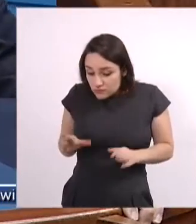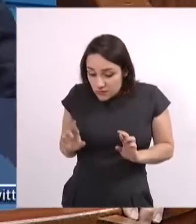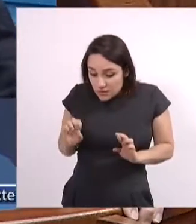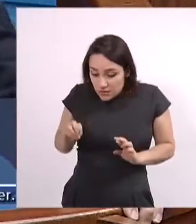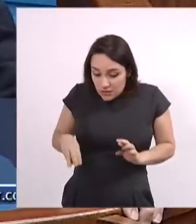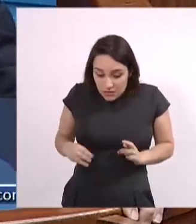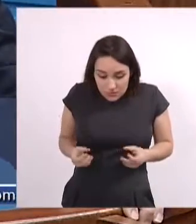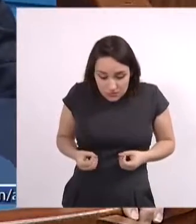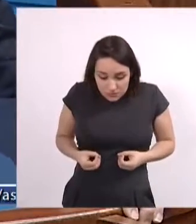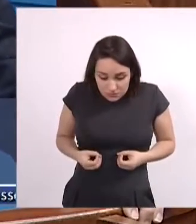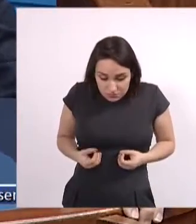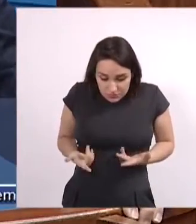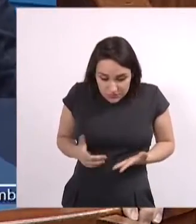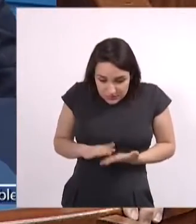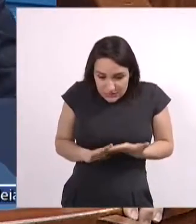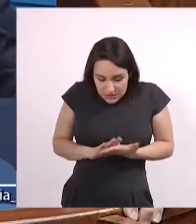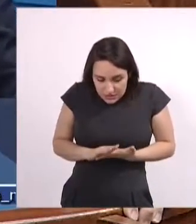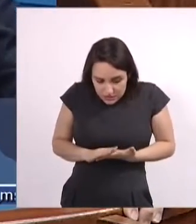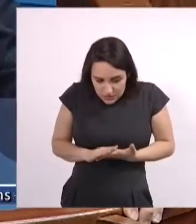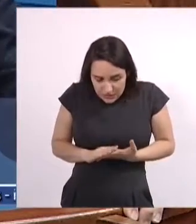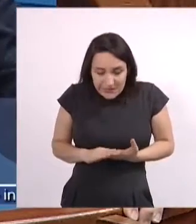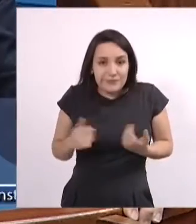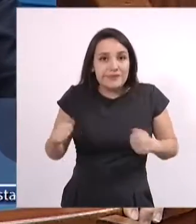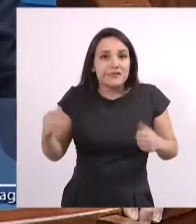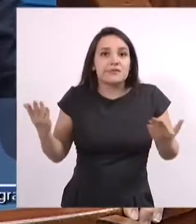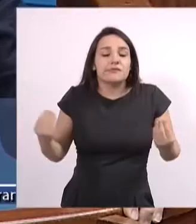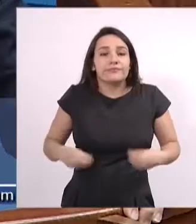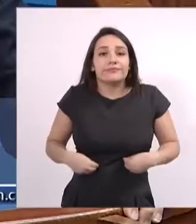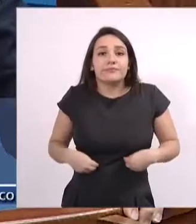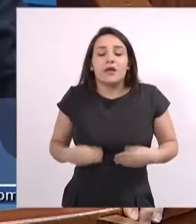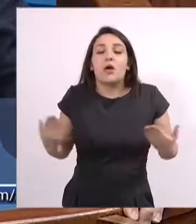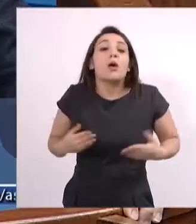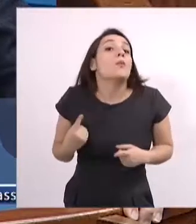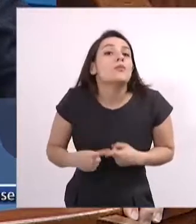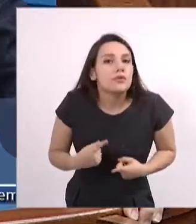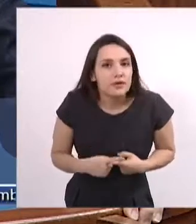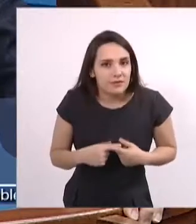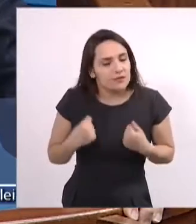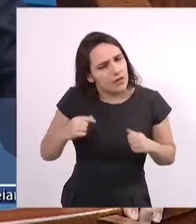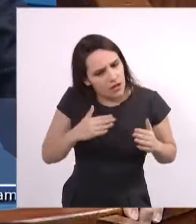de ter que doar ou ter que transplantar um rim.